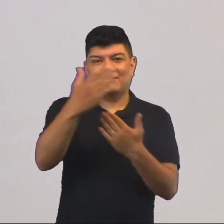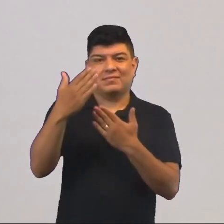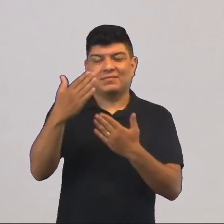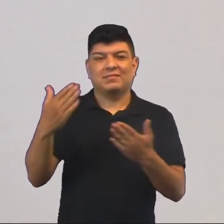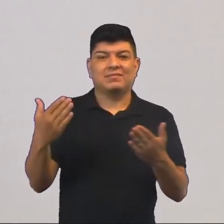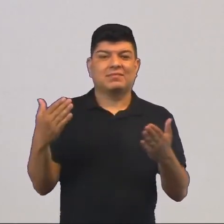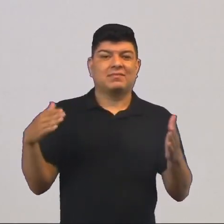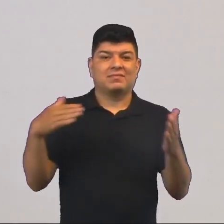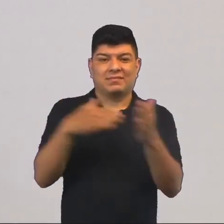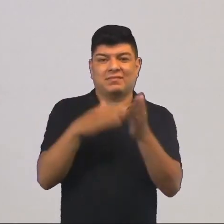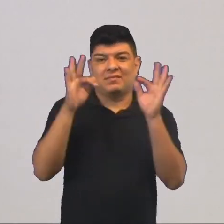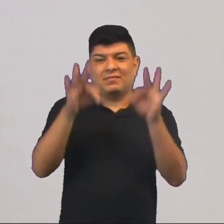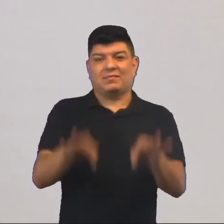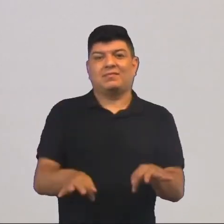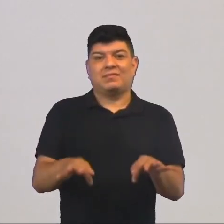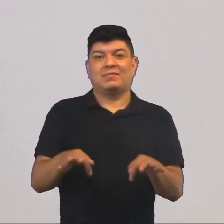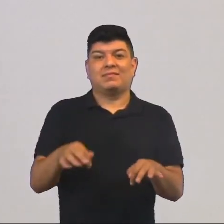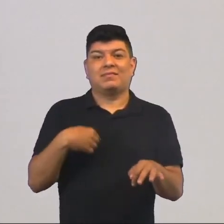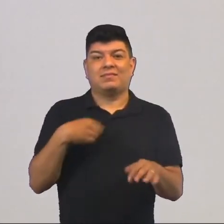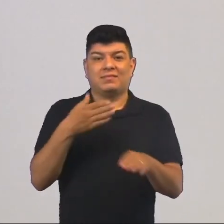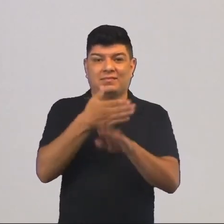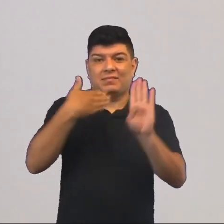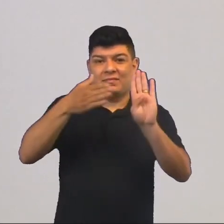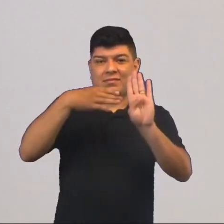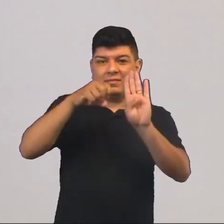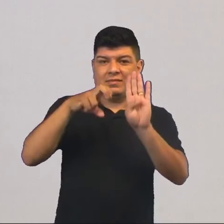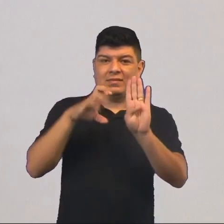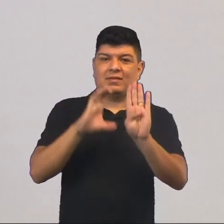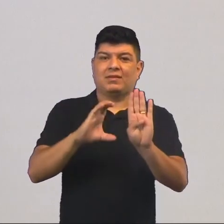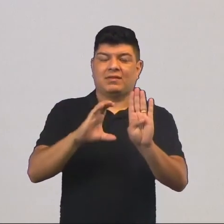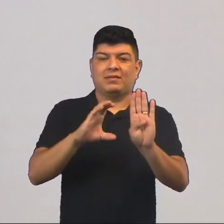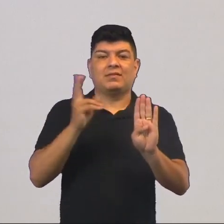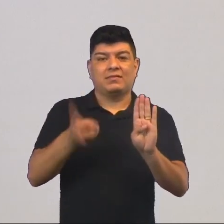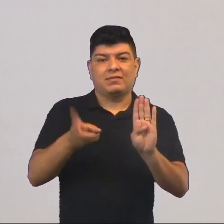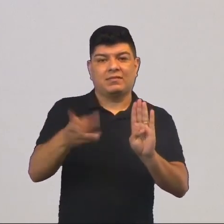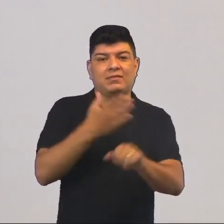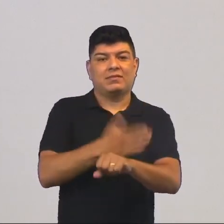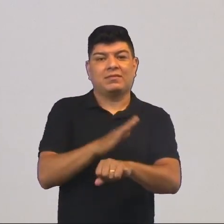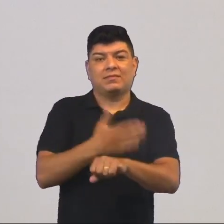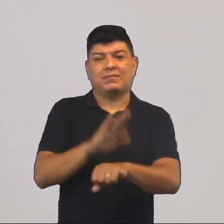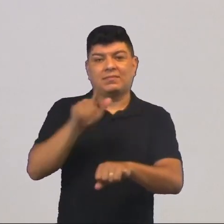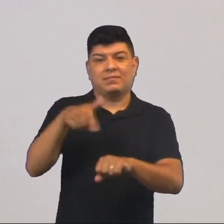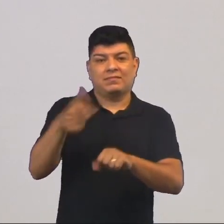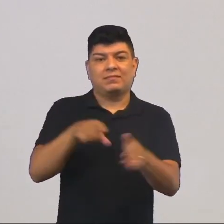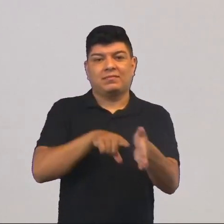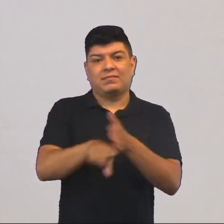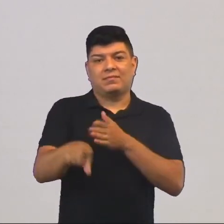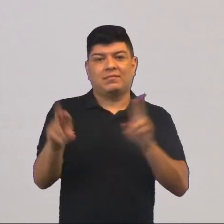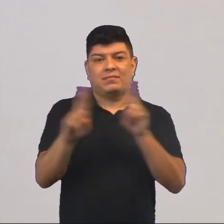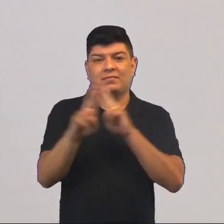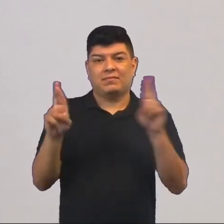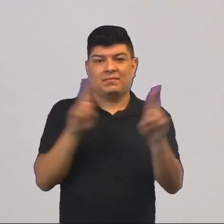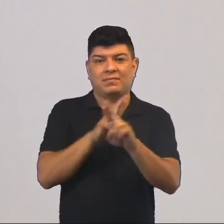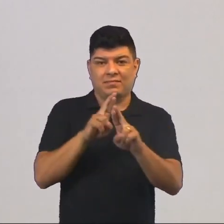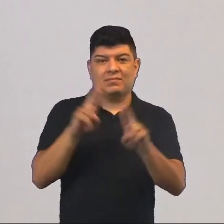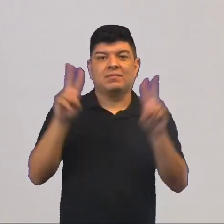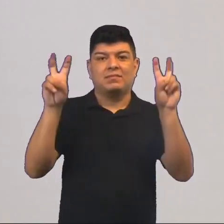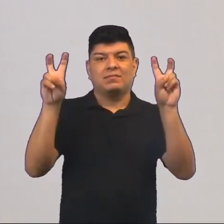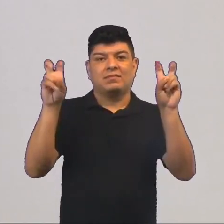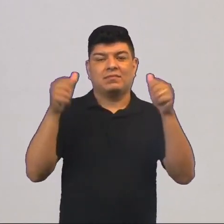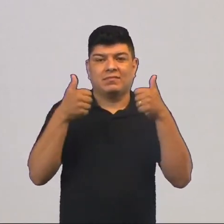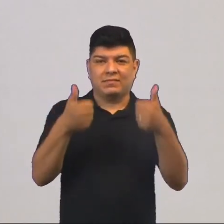campo? Para nossas considerações finais, o que eu coloquei aqui? Portanto, é necessário que políticas públicas sejam desenvolvidas